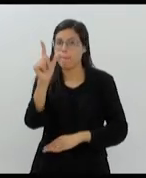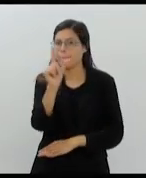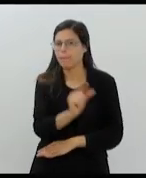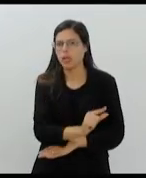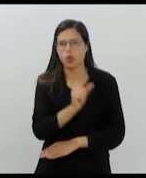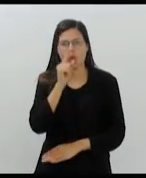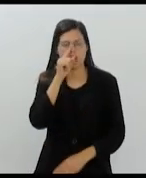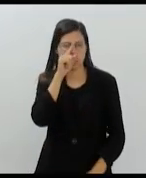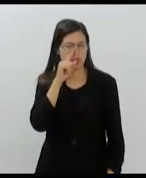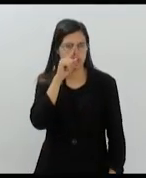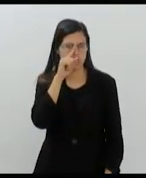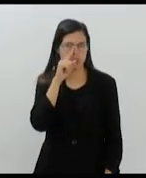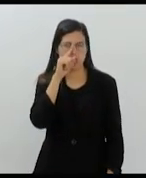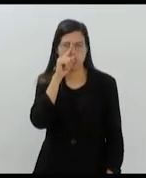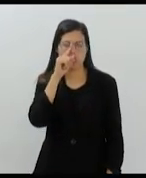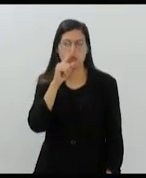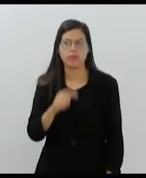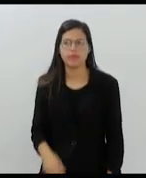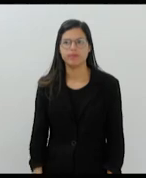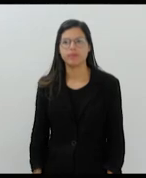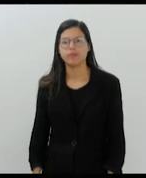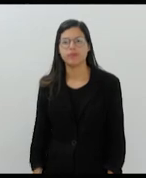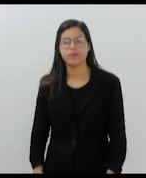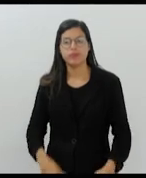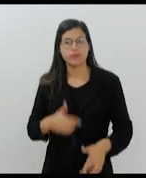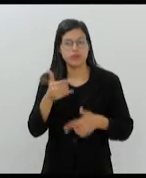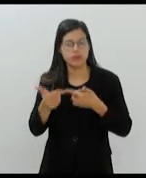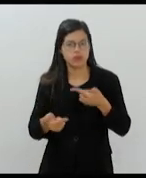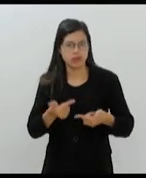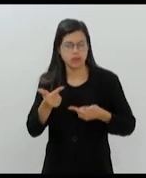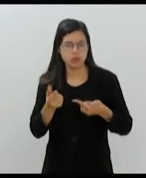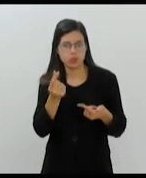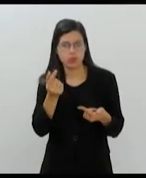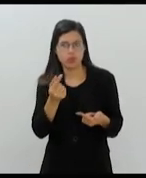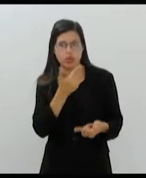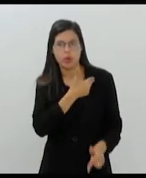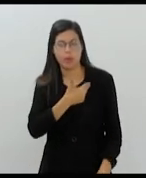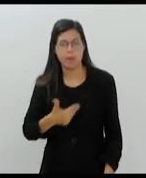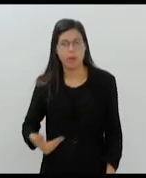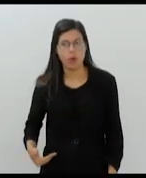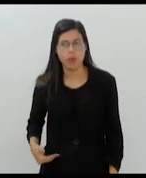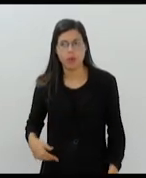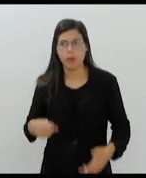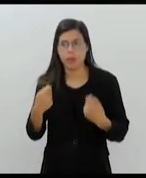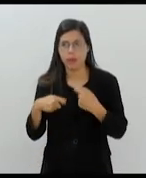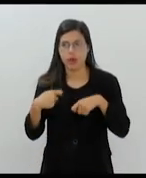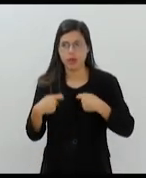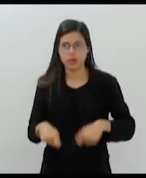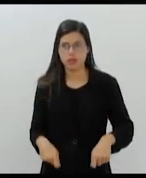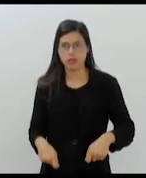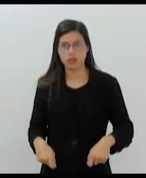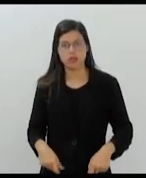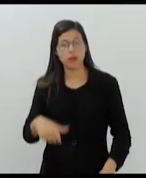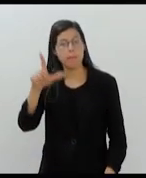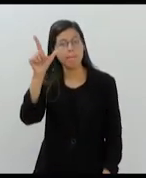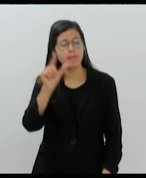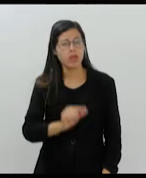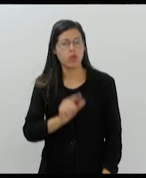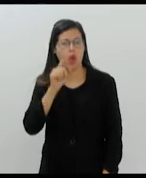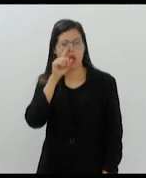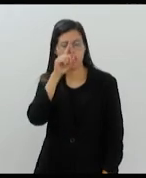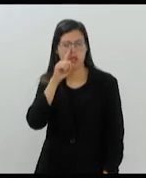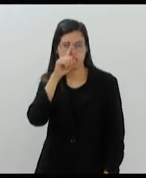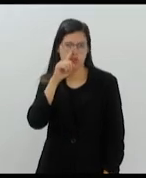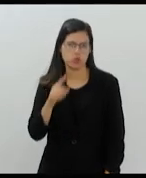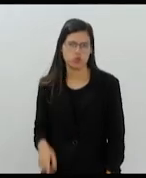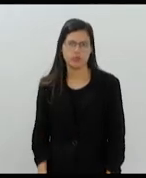possível. Quando vai se trabalhar com dinheiro público, tem que ter o menor risco